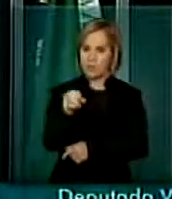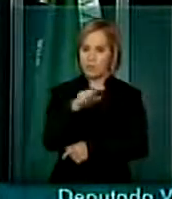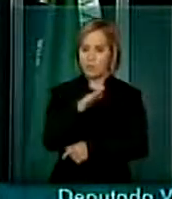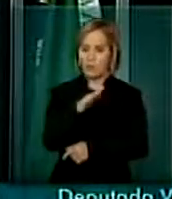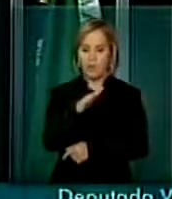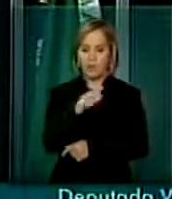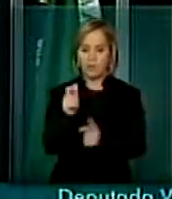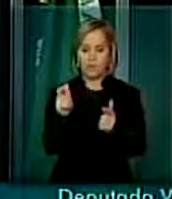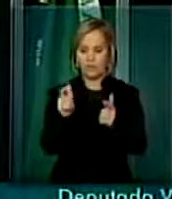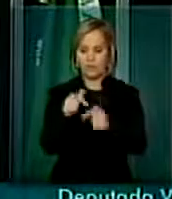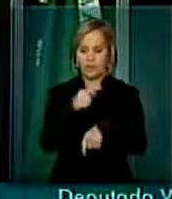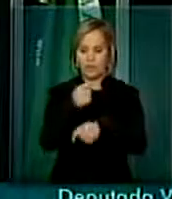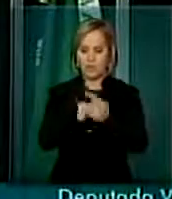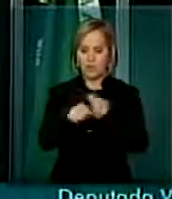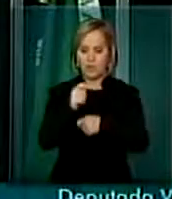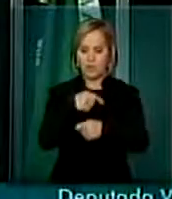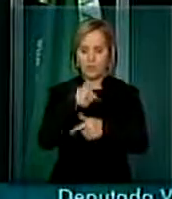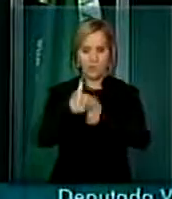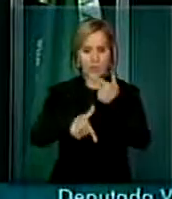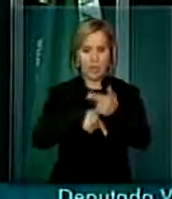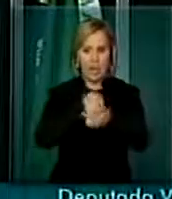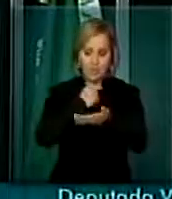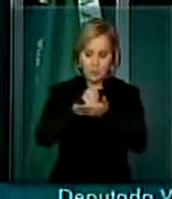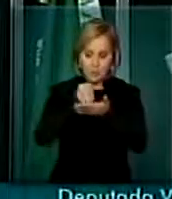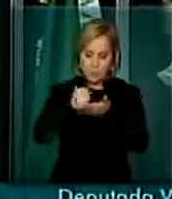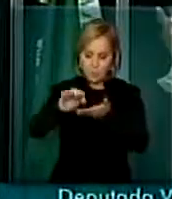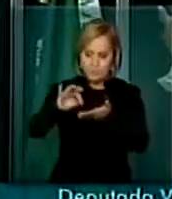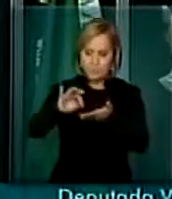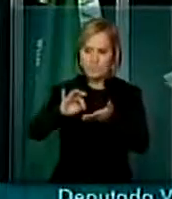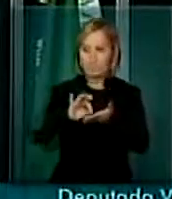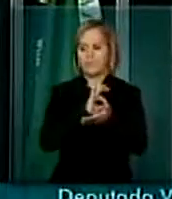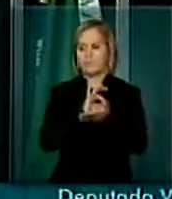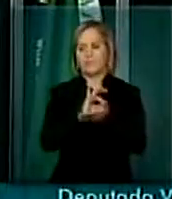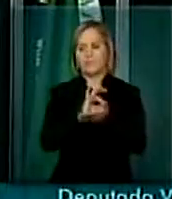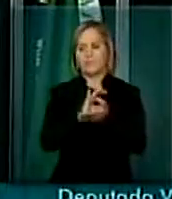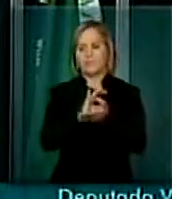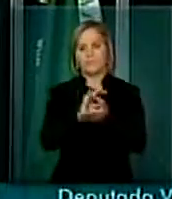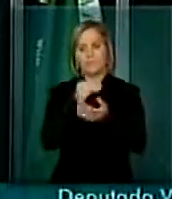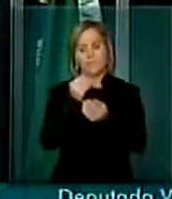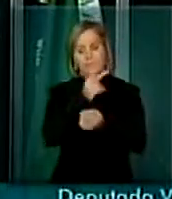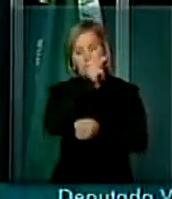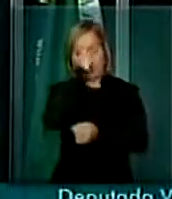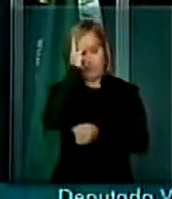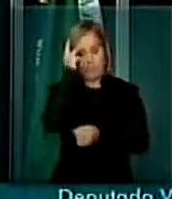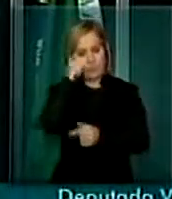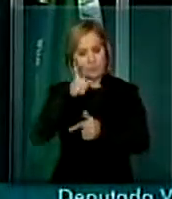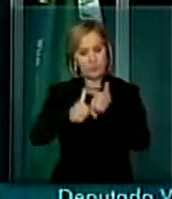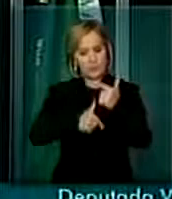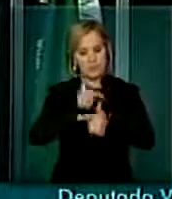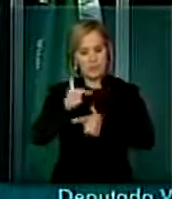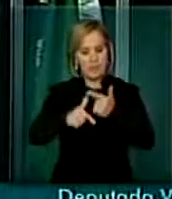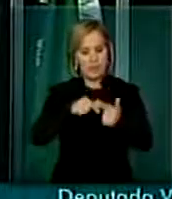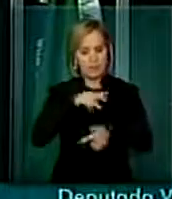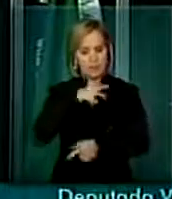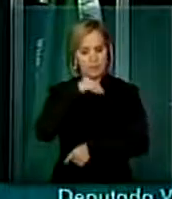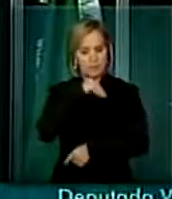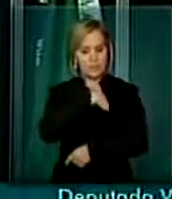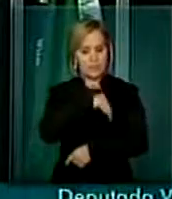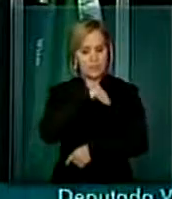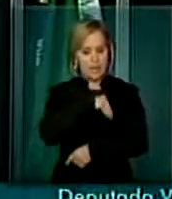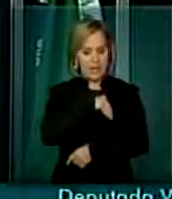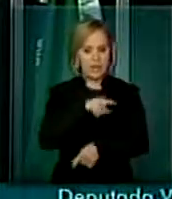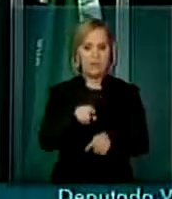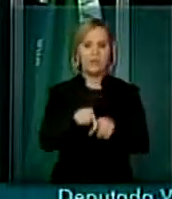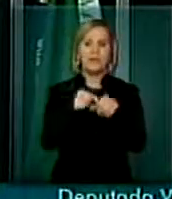mercado de trabalho com carteira assinada. O que significa dizer que o trabalhador não apenas recebe o seu salário, mas recebe os